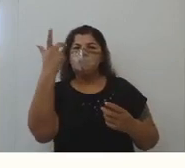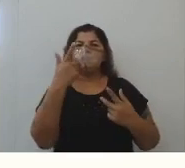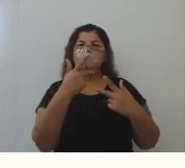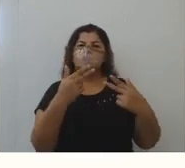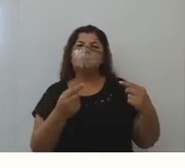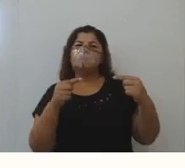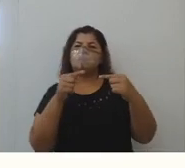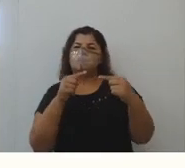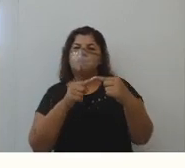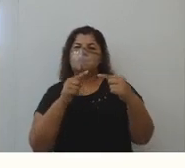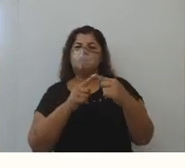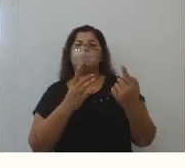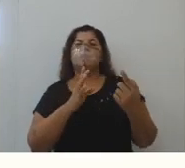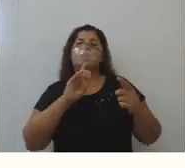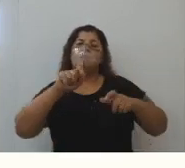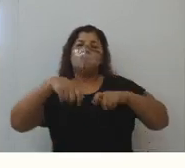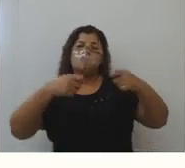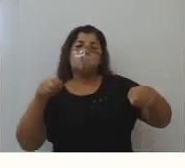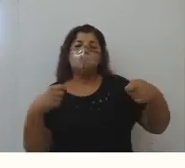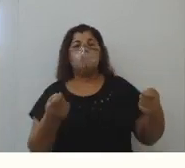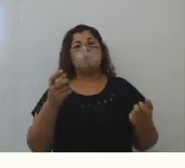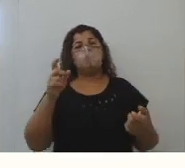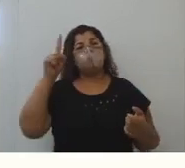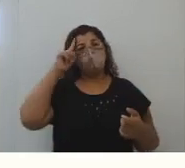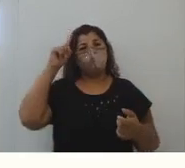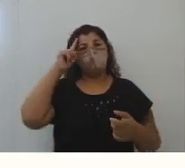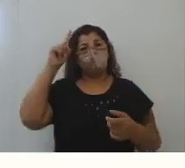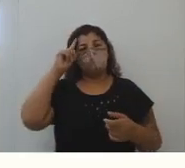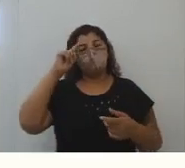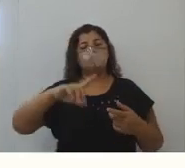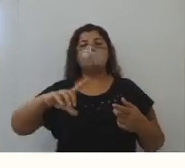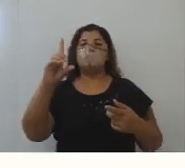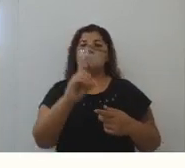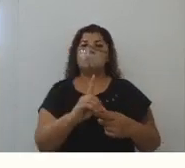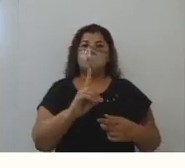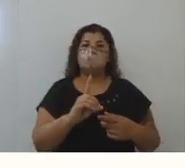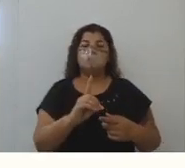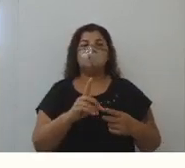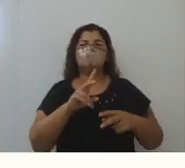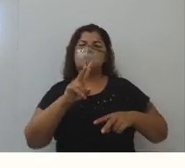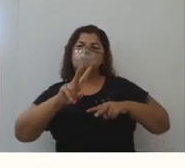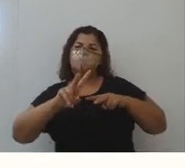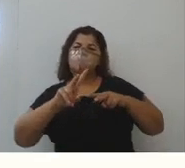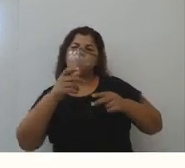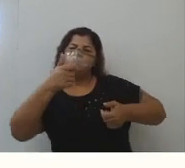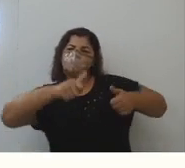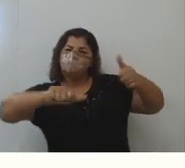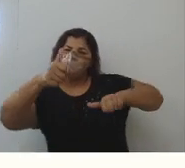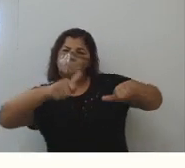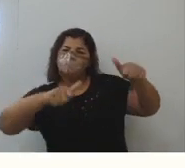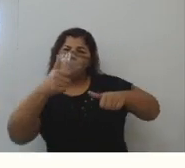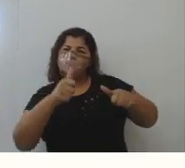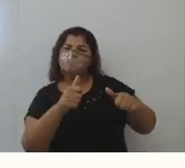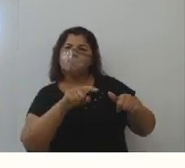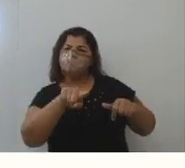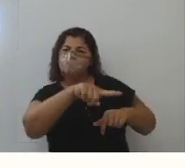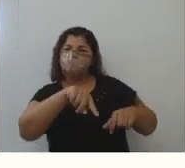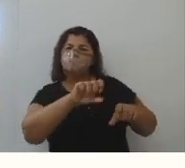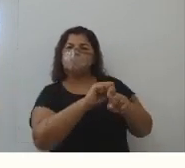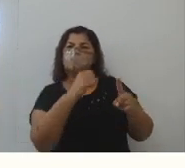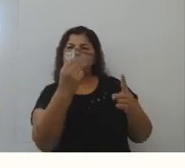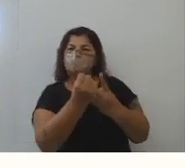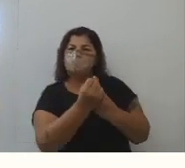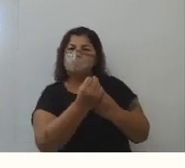no conhecimento do cotidiano. Letra D. Fazer diferentes leituras do fato social, tomando por base o